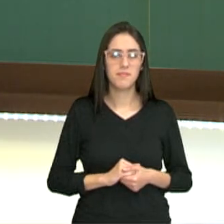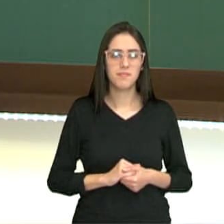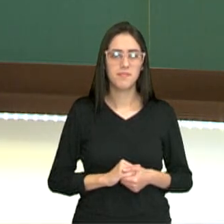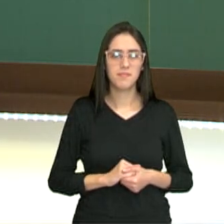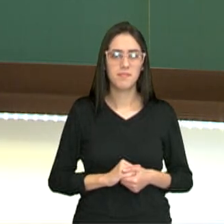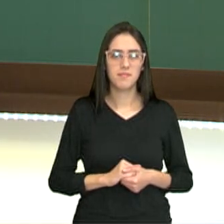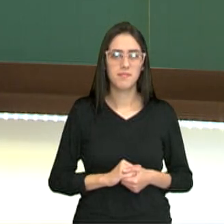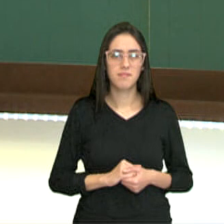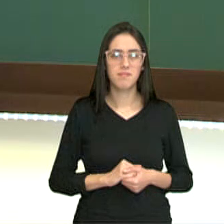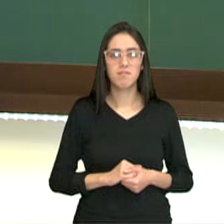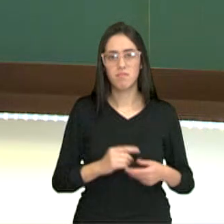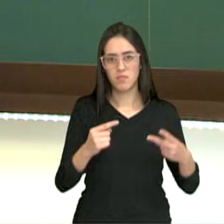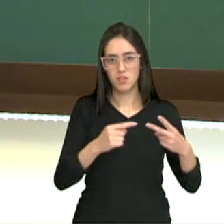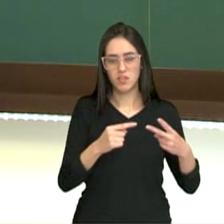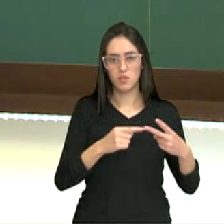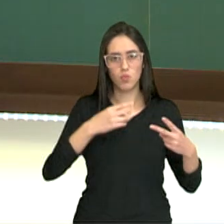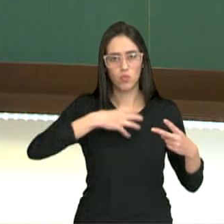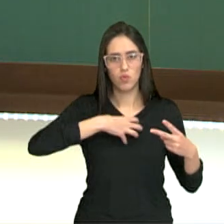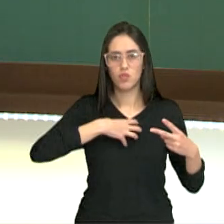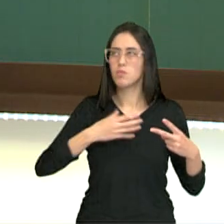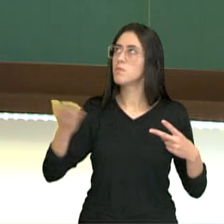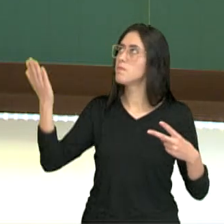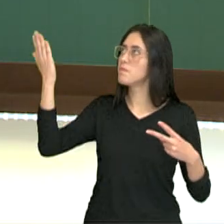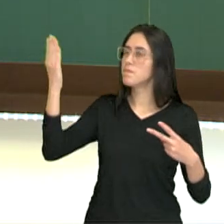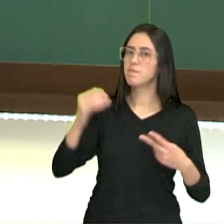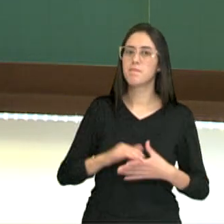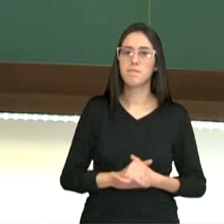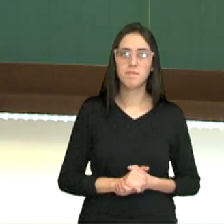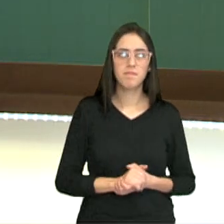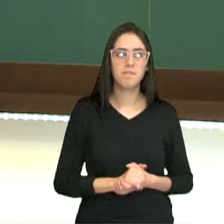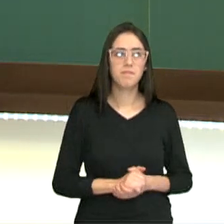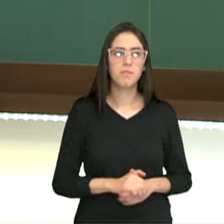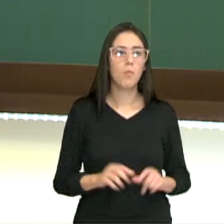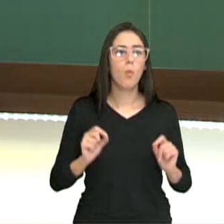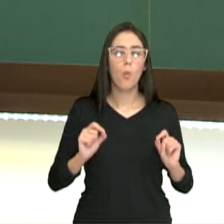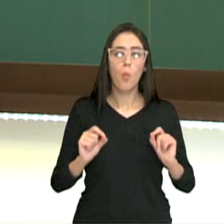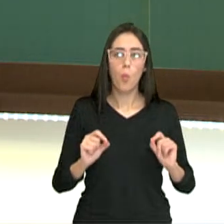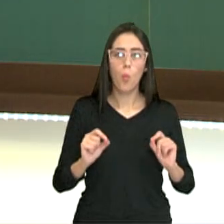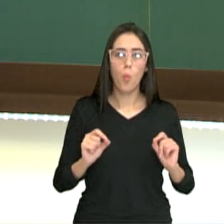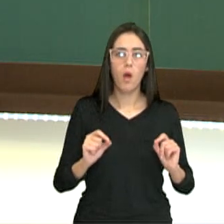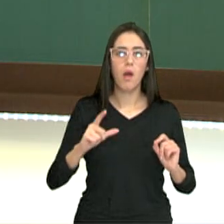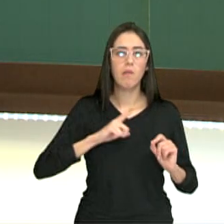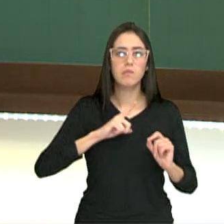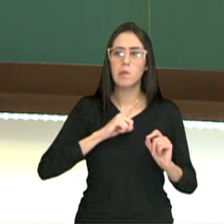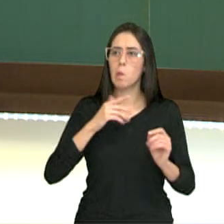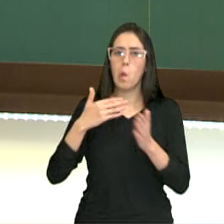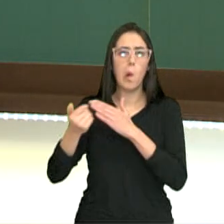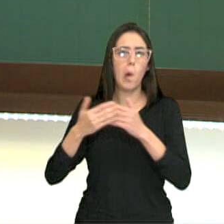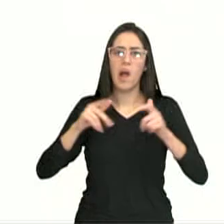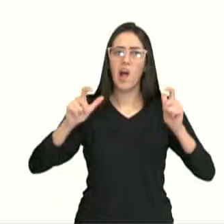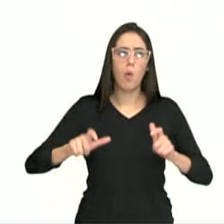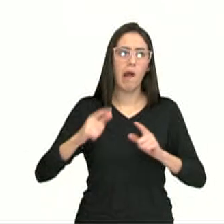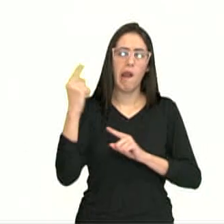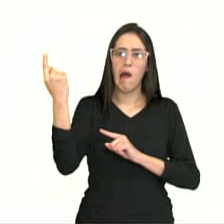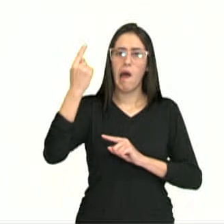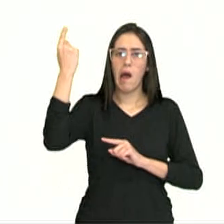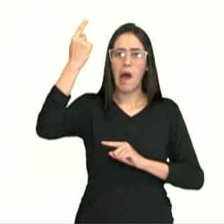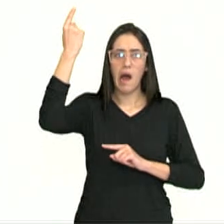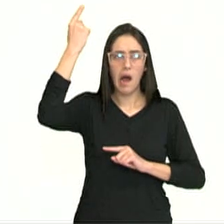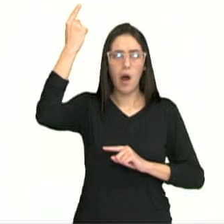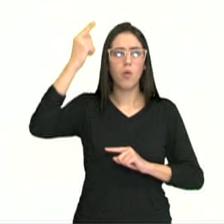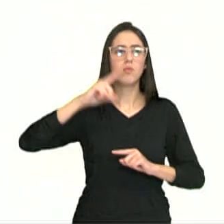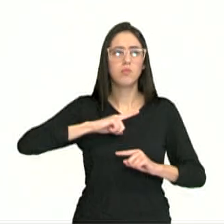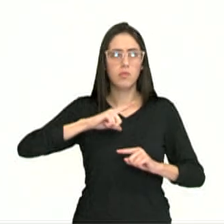A segunda manobra, o Big Jump. Então, trata-se de um salto dado de qualquer lugar muito alto. Nós também